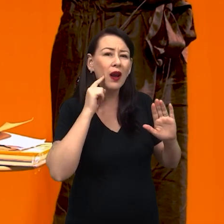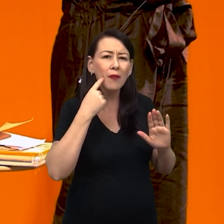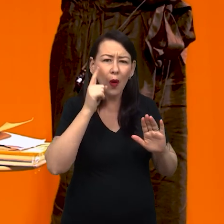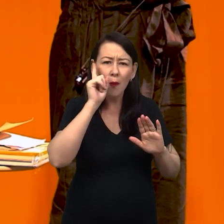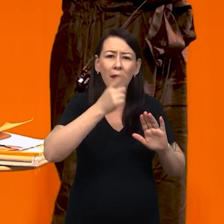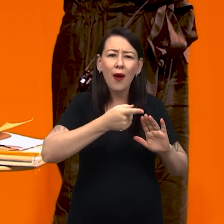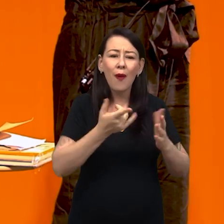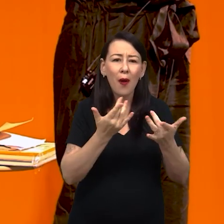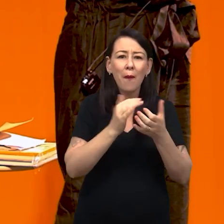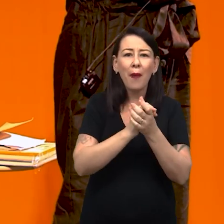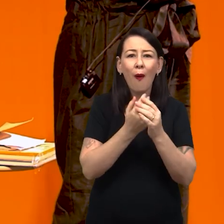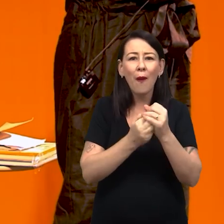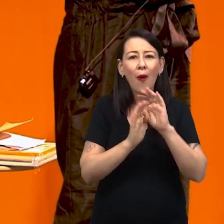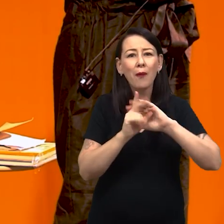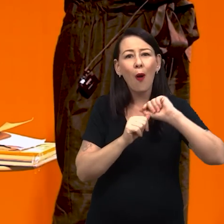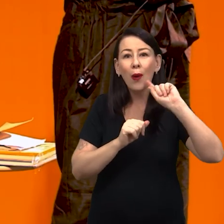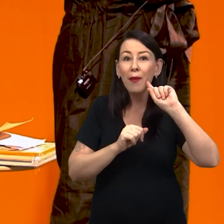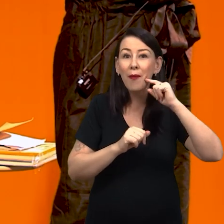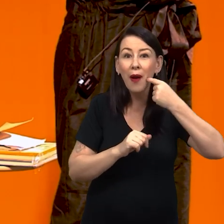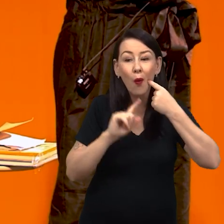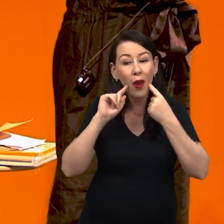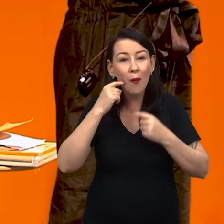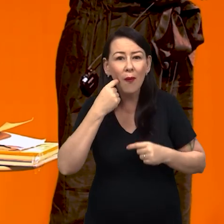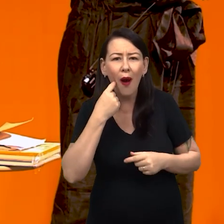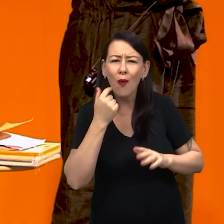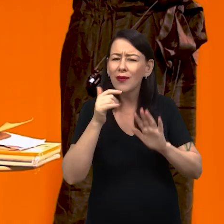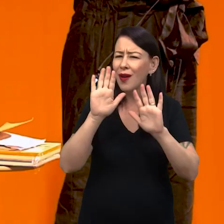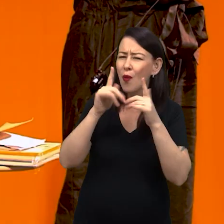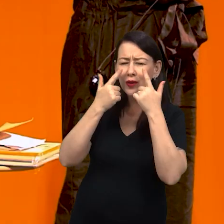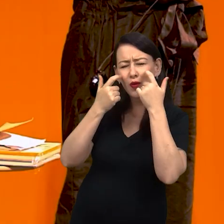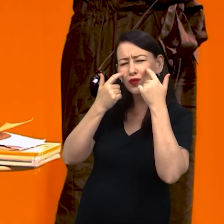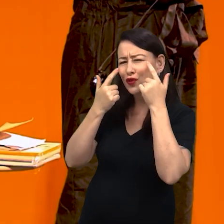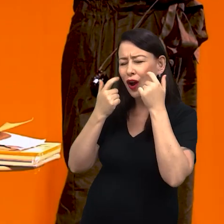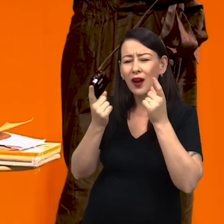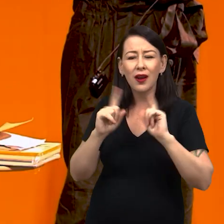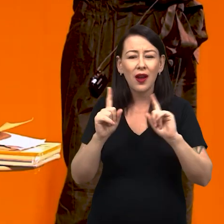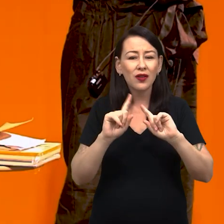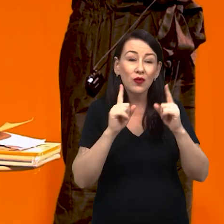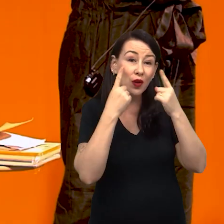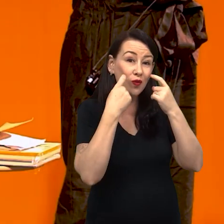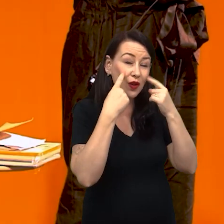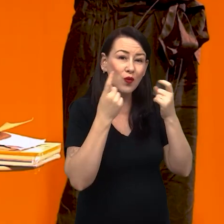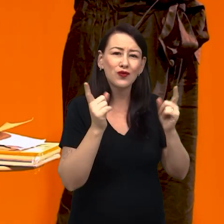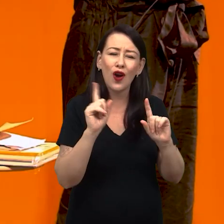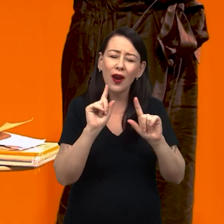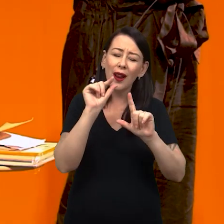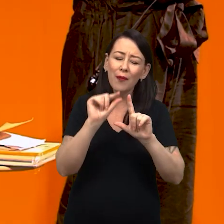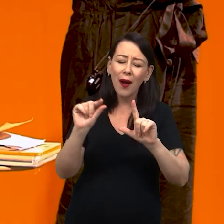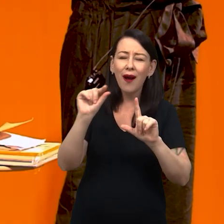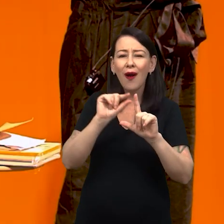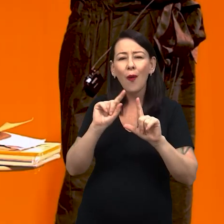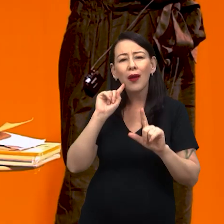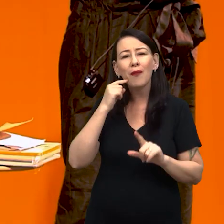o limão de mão em mão, o limão. Não chore, porém não chore, o limão. Não chore esse